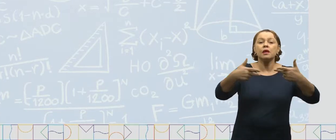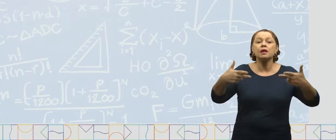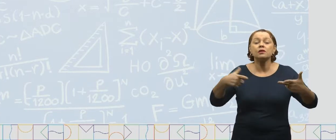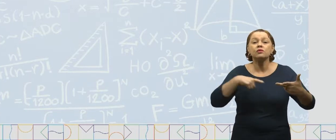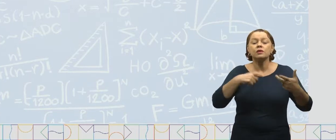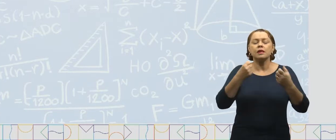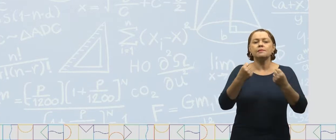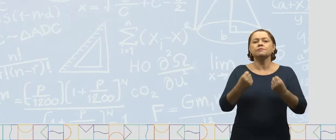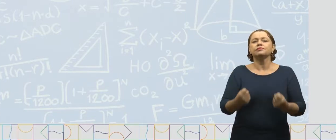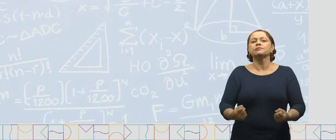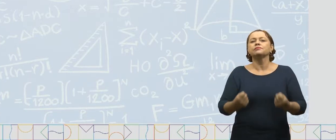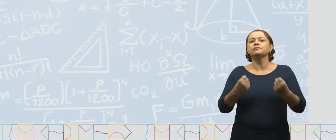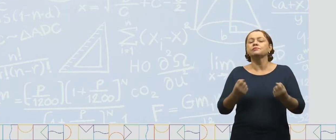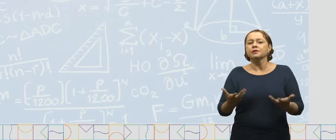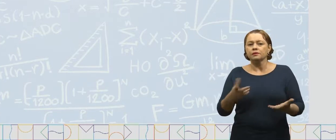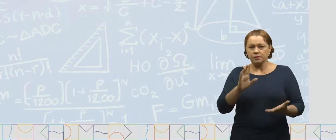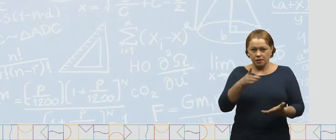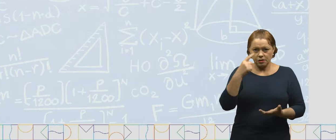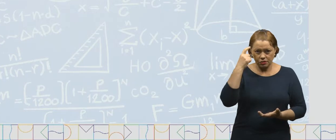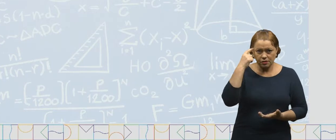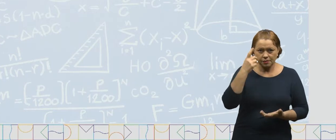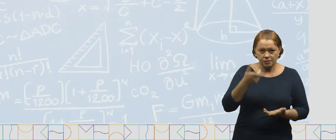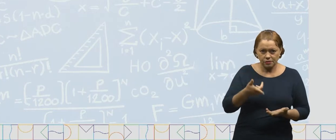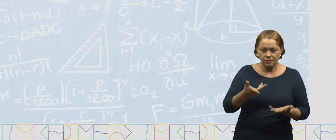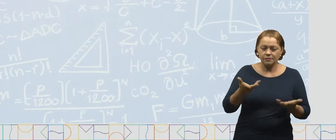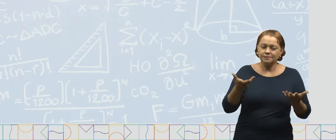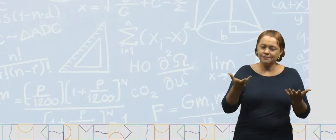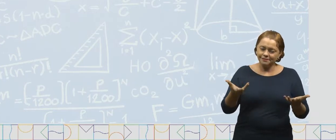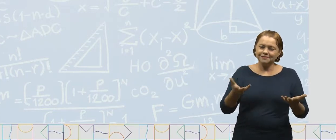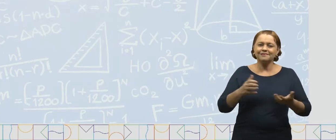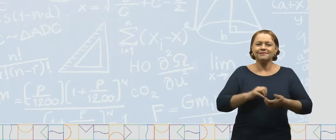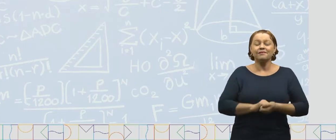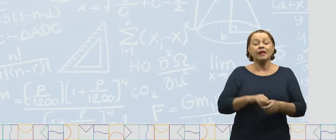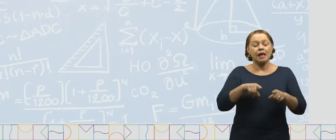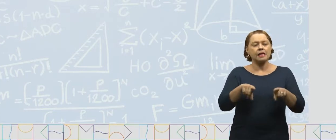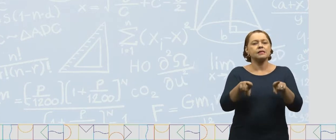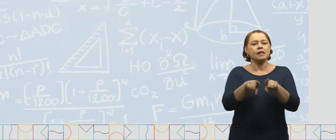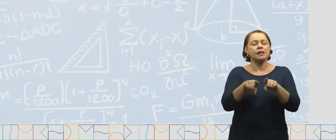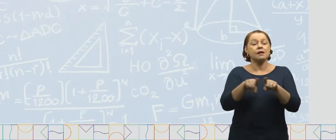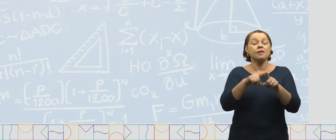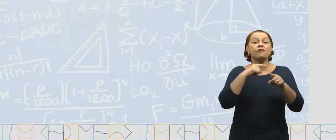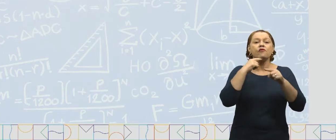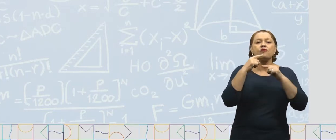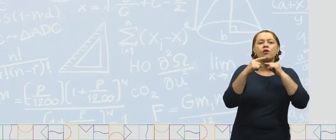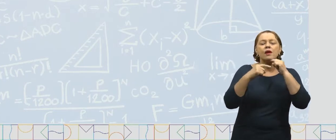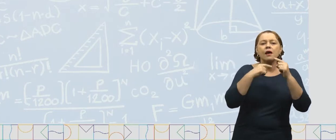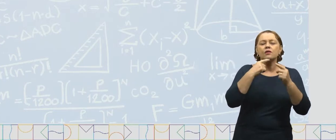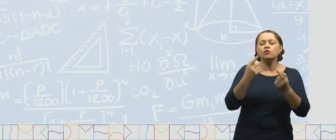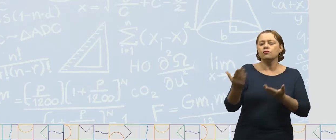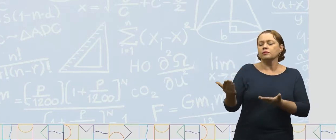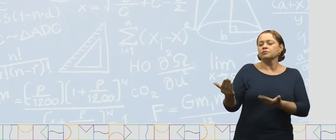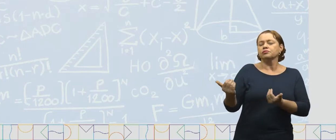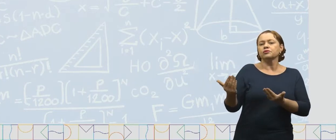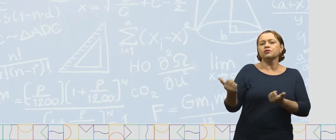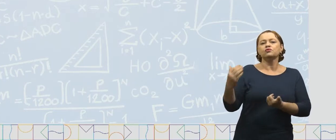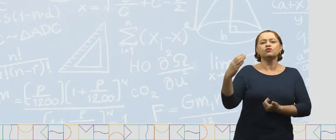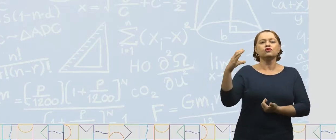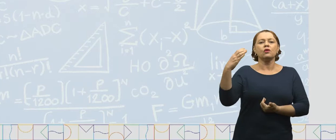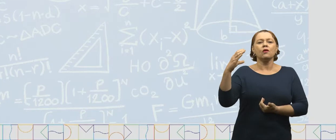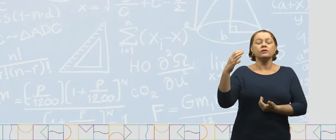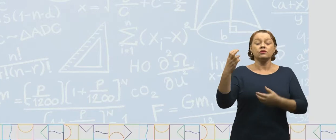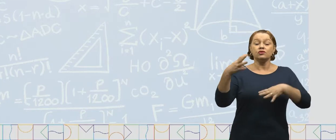têm peso? Você já parou para pensar nisso? Esta também foi a dúvida de um jovem cientista